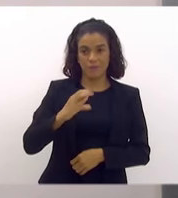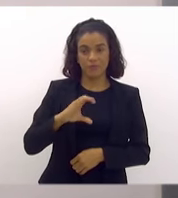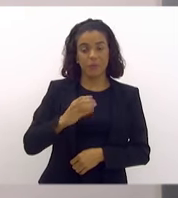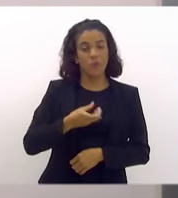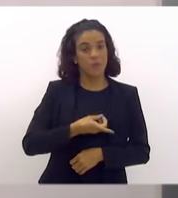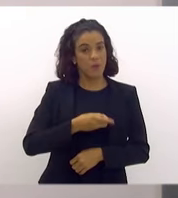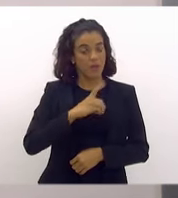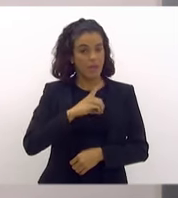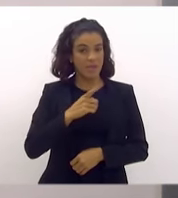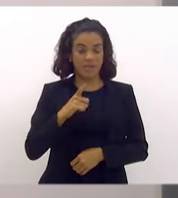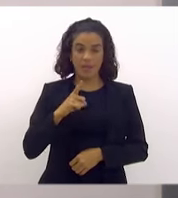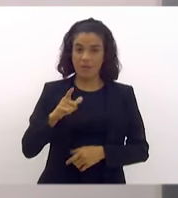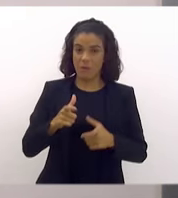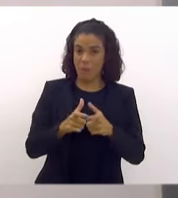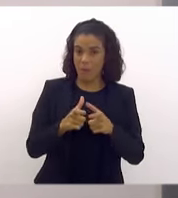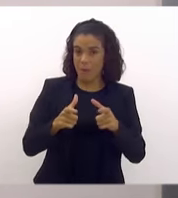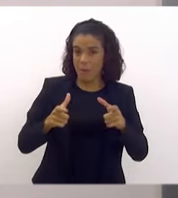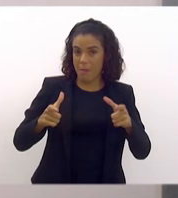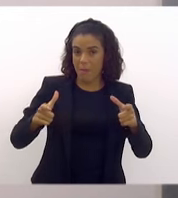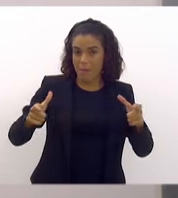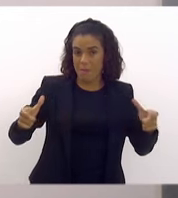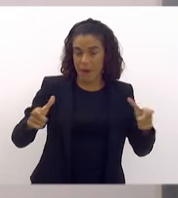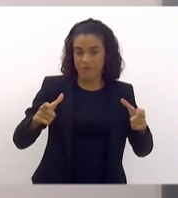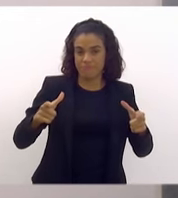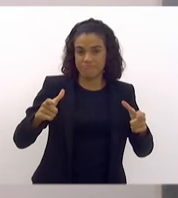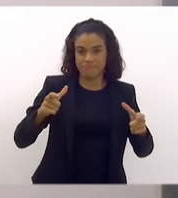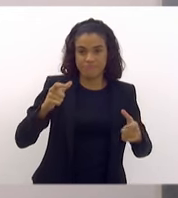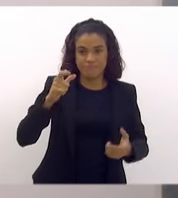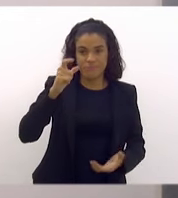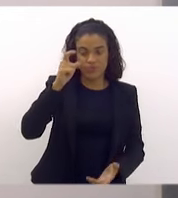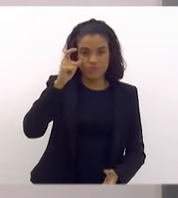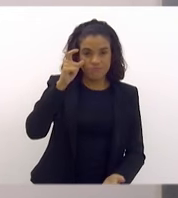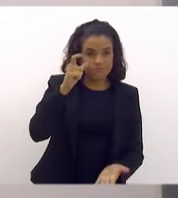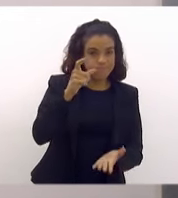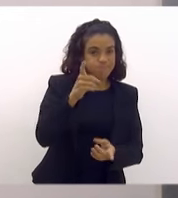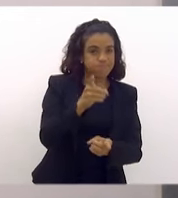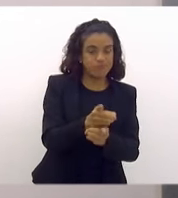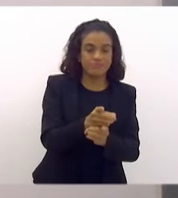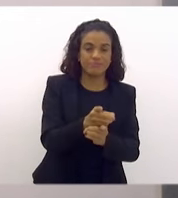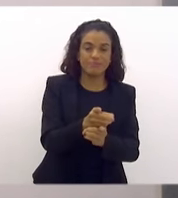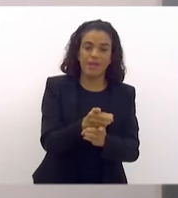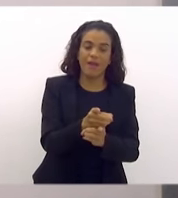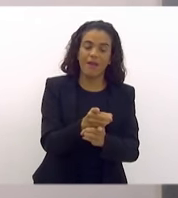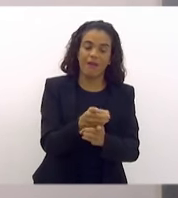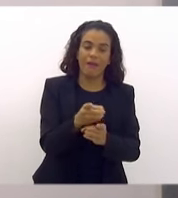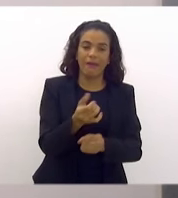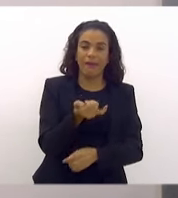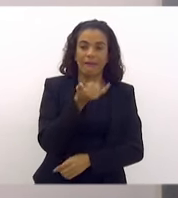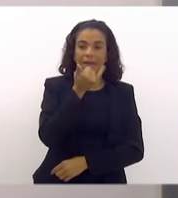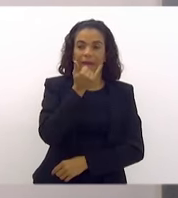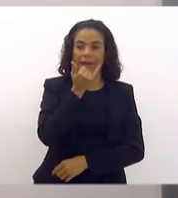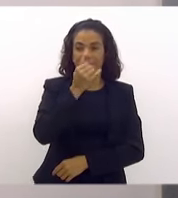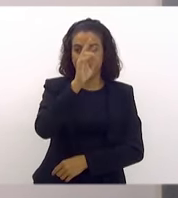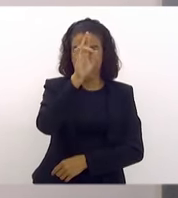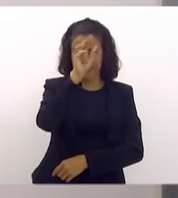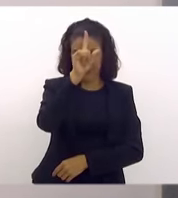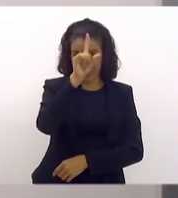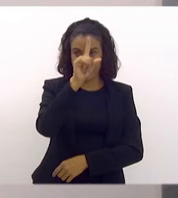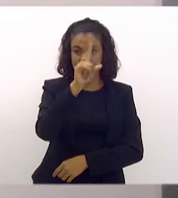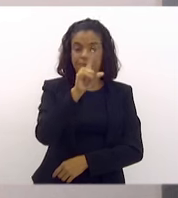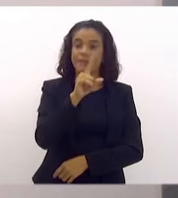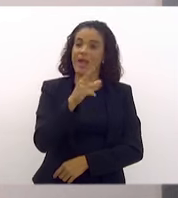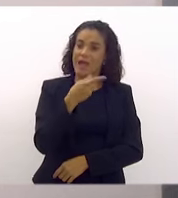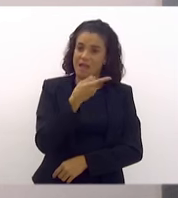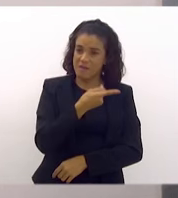gente teve alto índice de reconhecimento fotográfico equivocado a visita foi bem